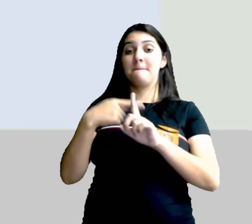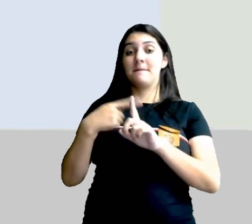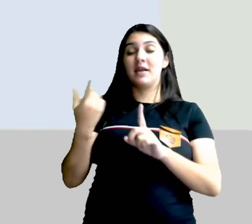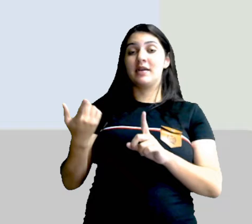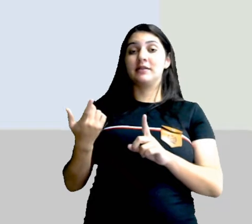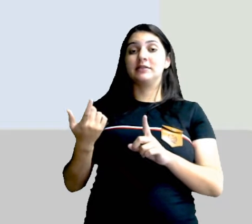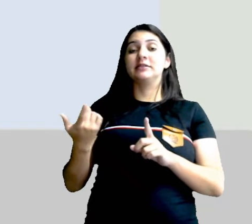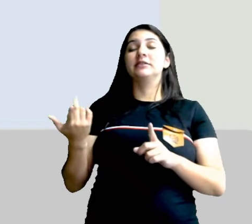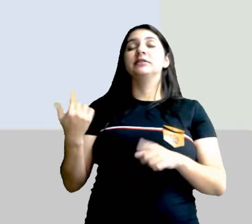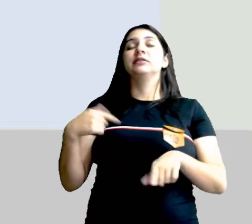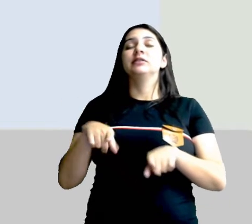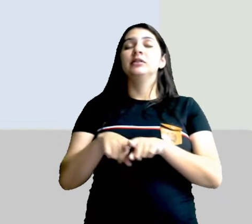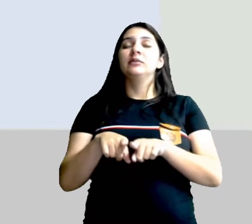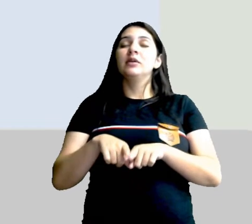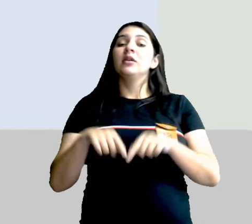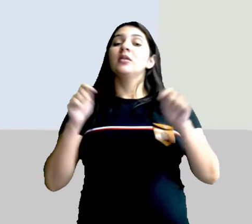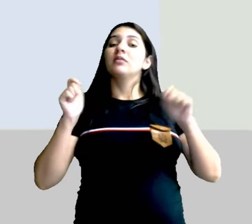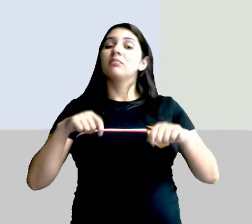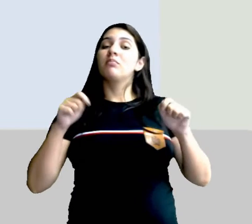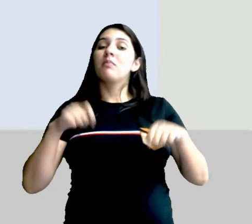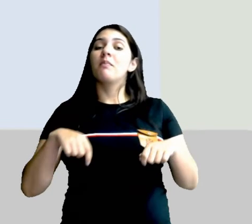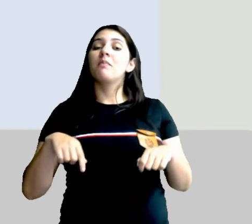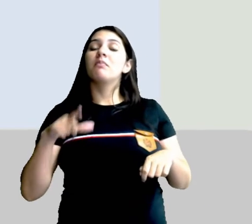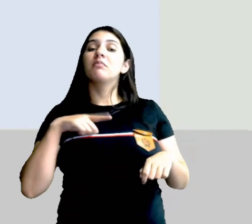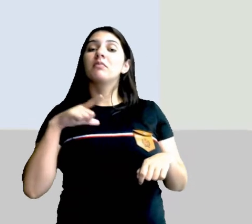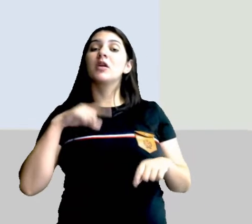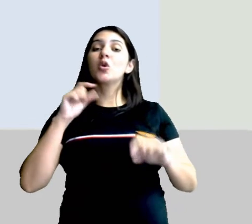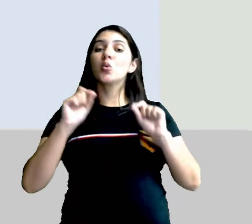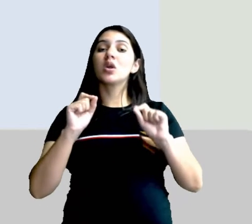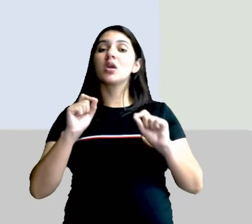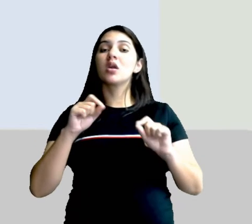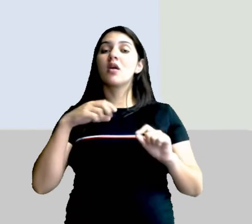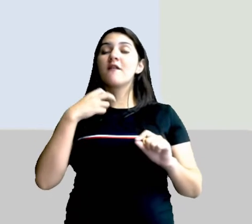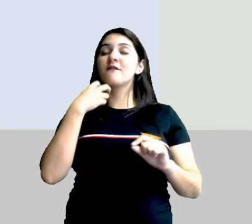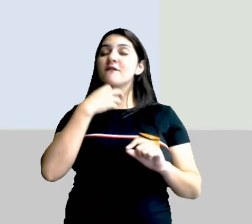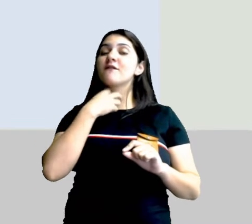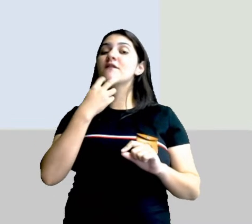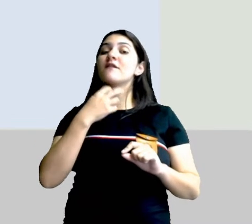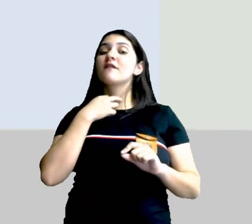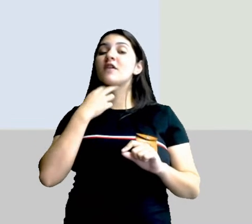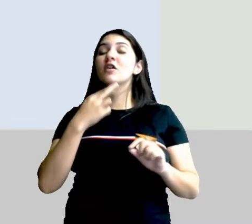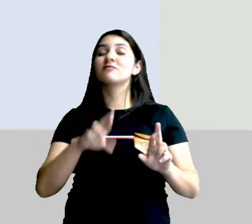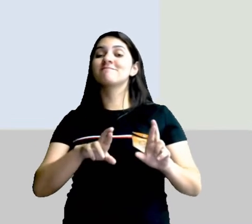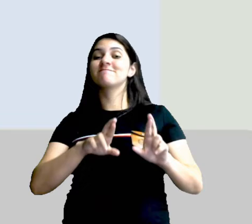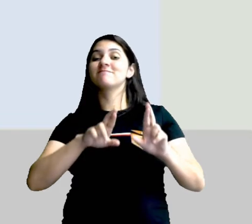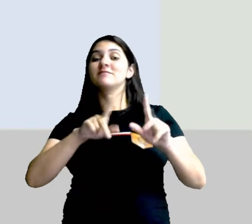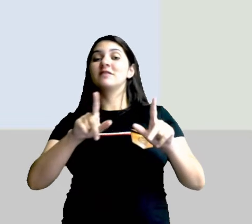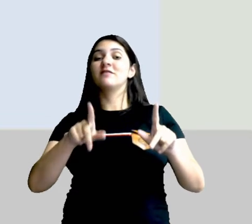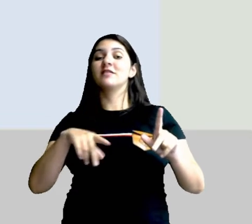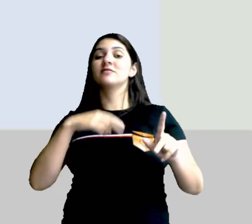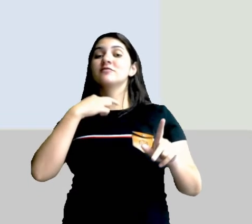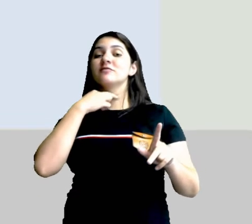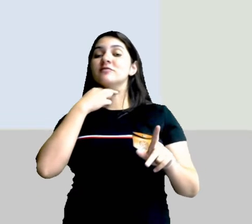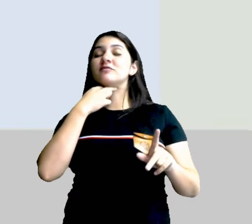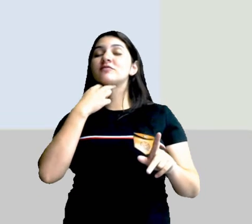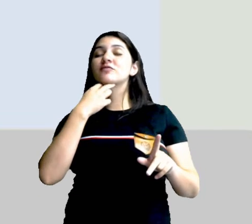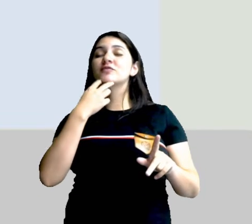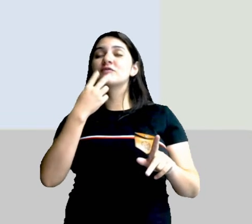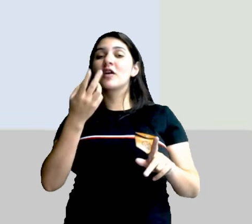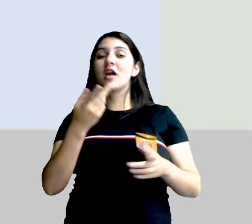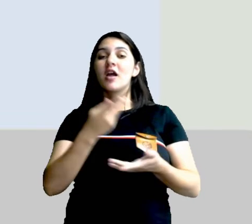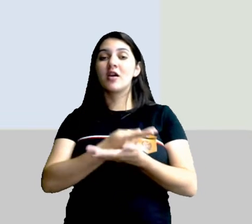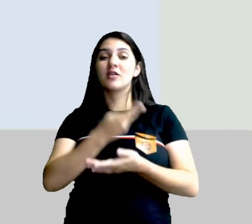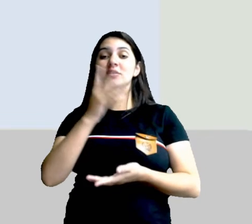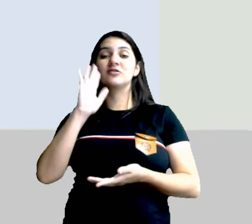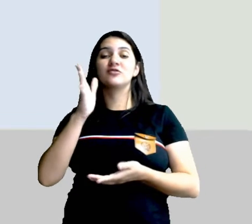Mas, em compensação, possui uma voz incomparável. Seu gorjeio acontece